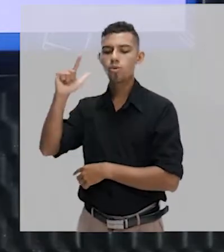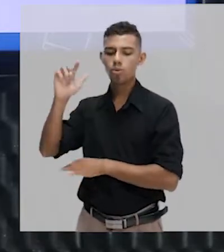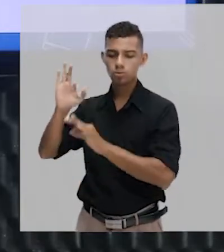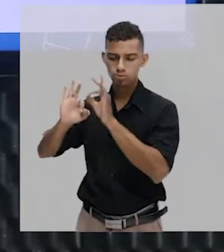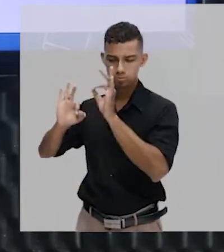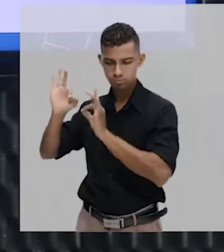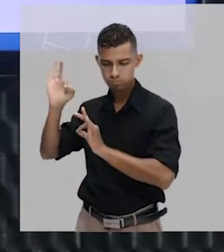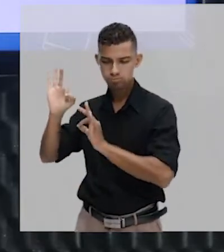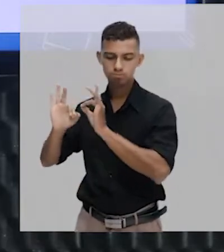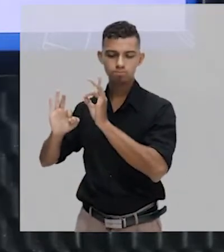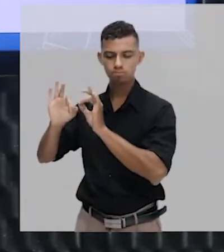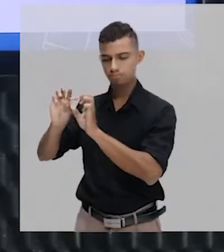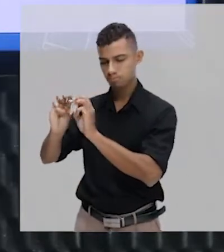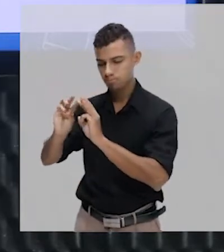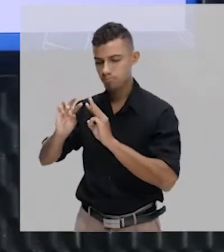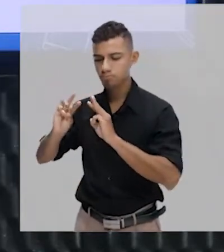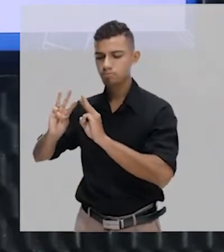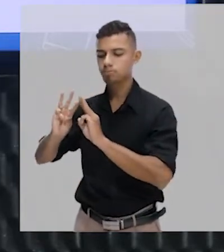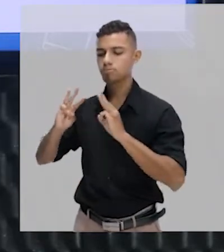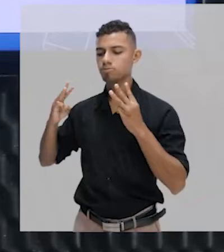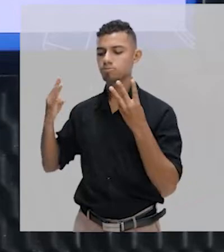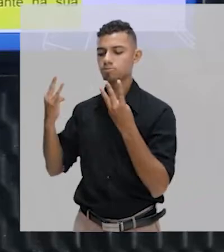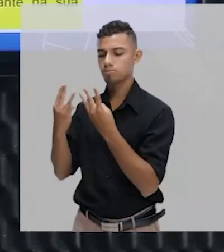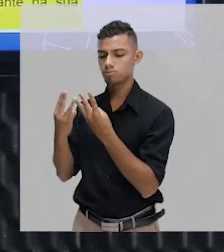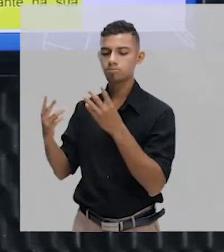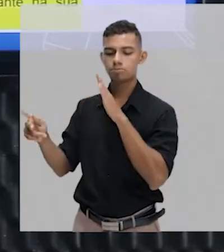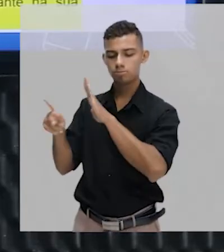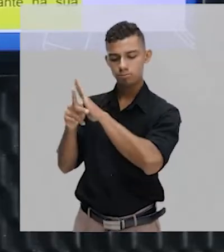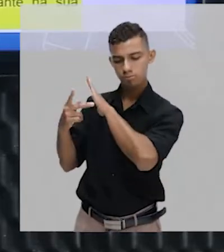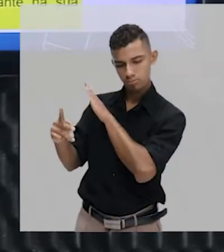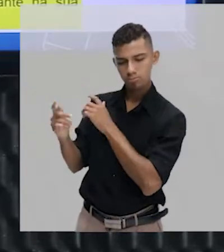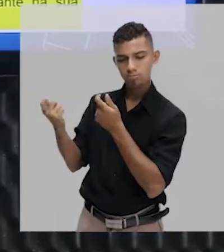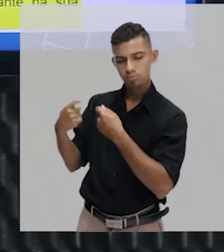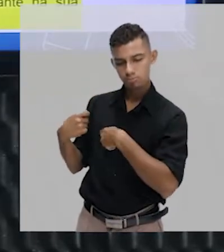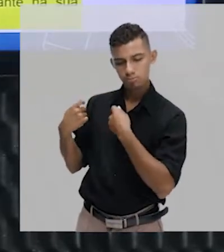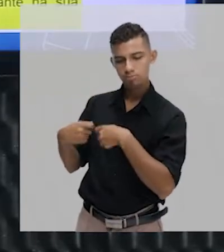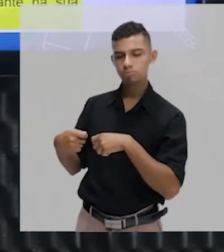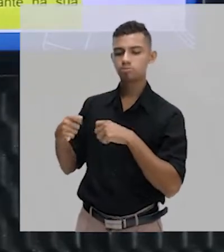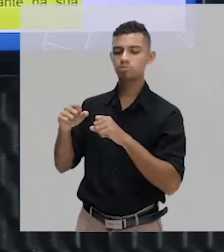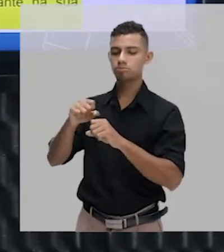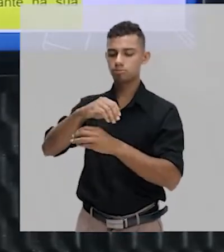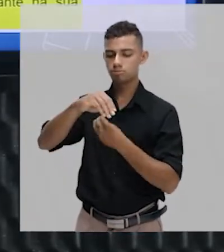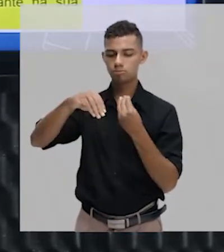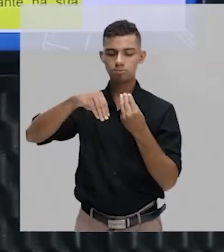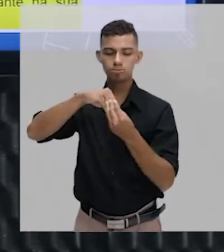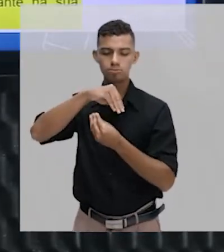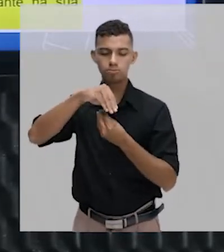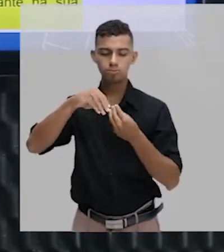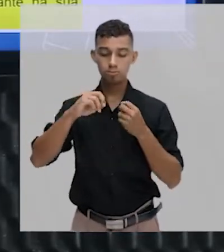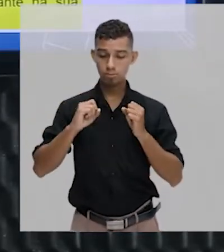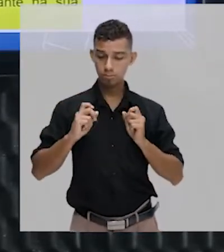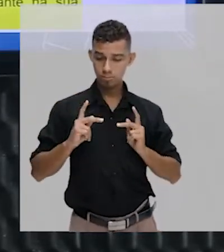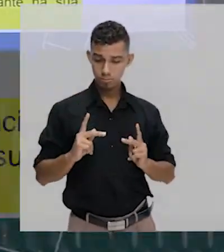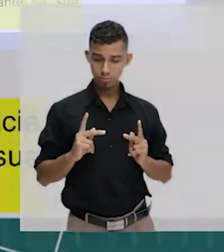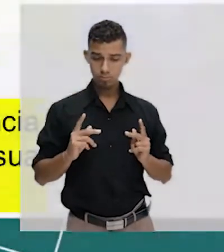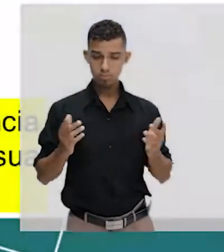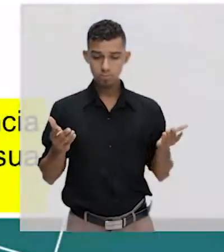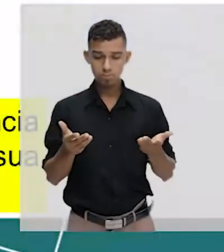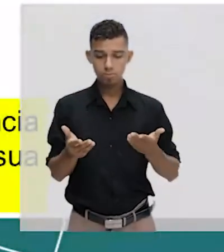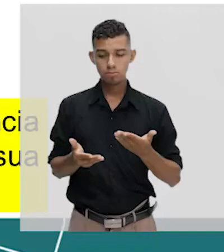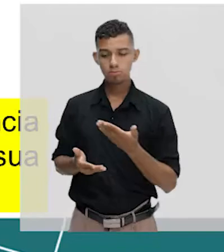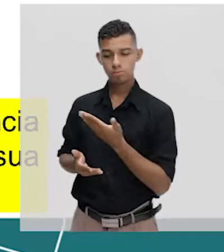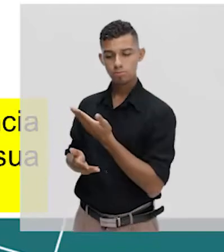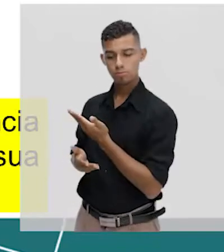em massa dos átomos que compõem aquela substância, certo? Então,